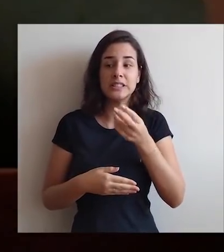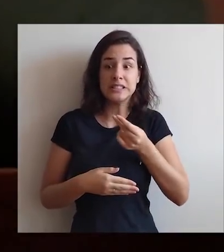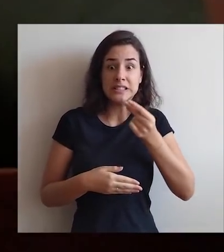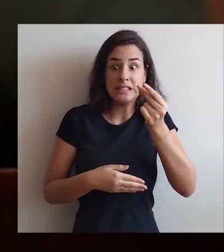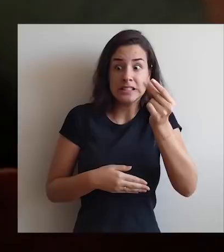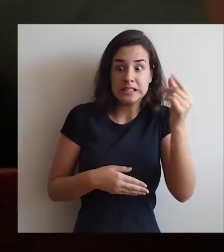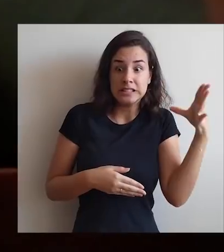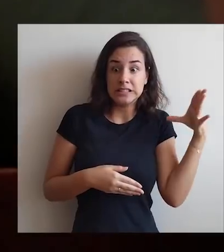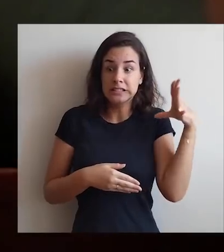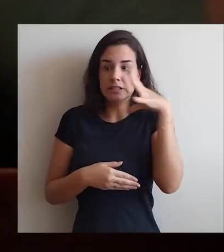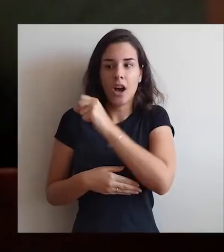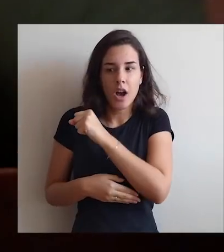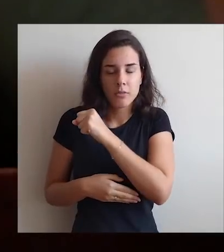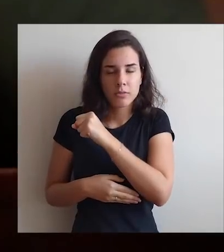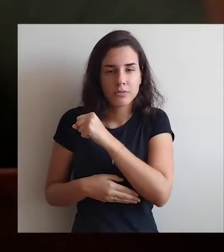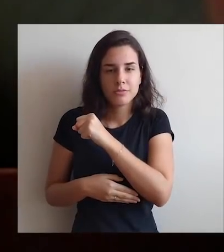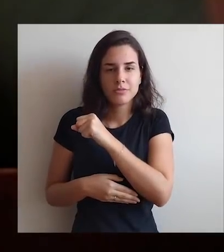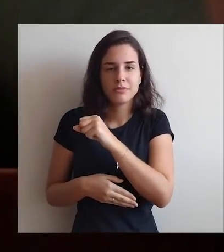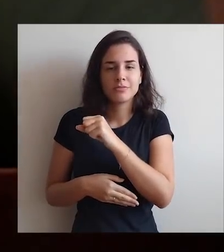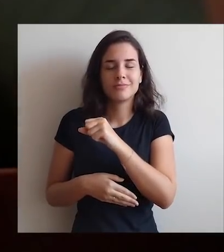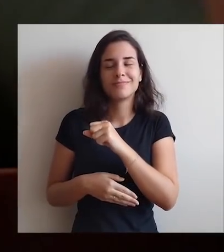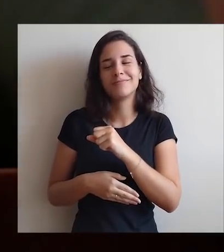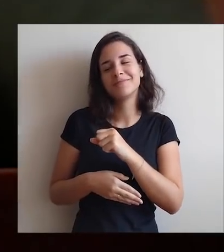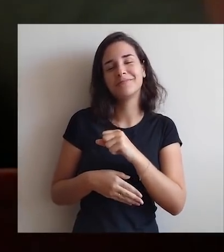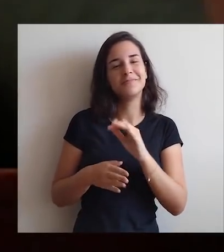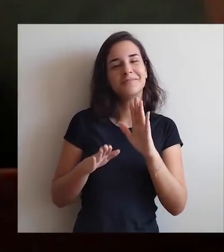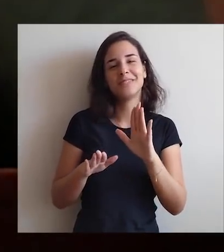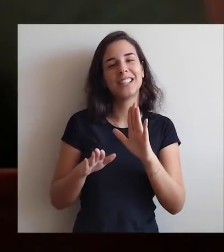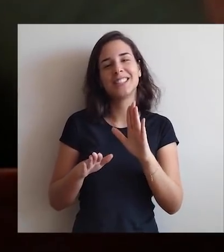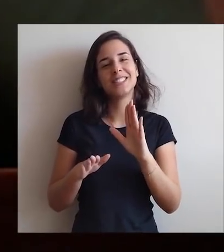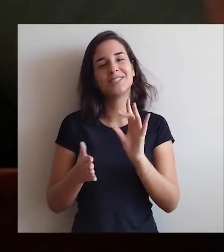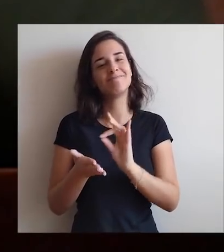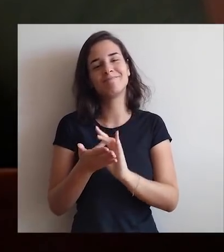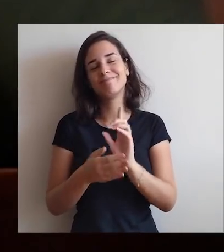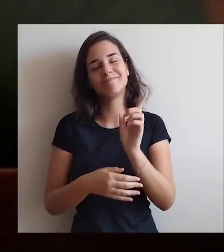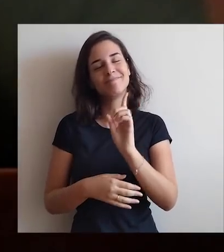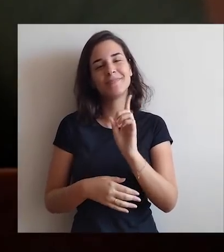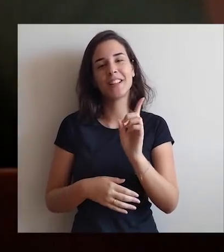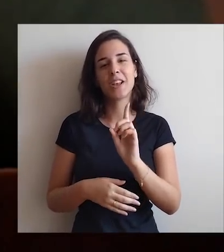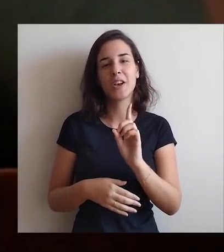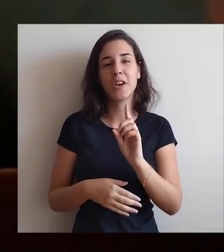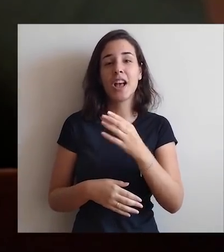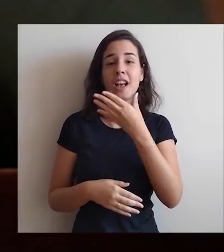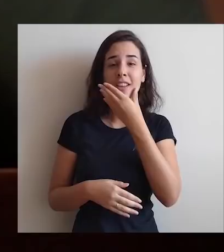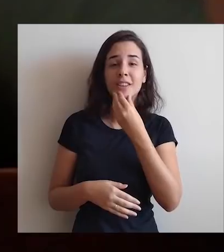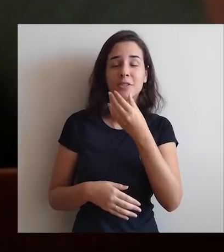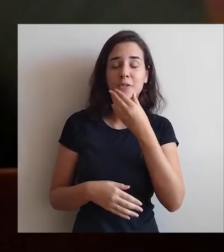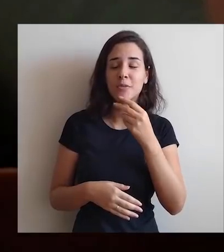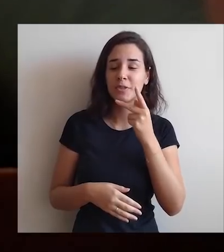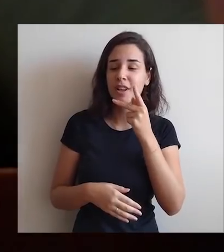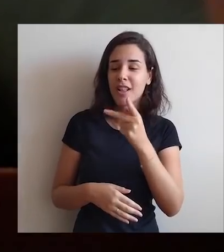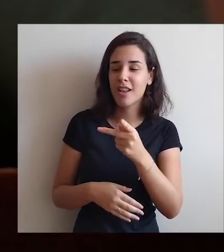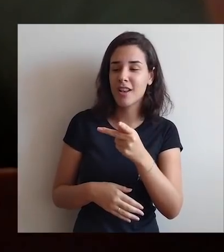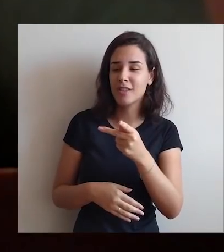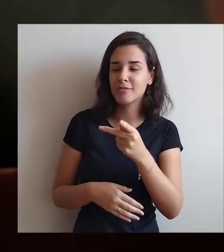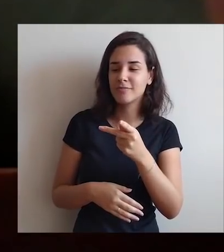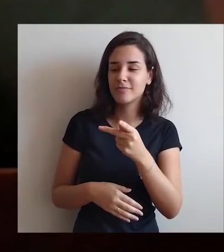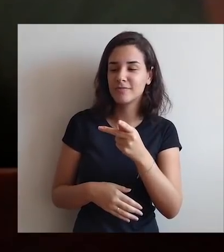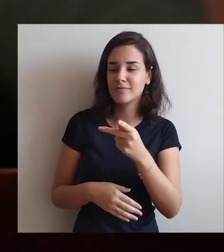minha direção e me levaram para fora. Eu falei: "Bem, agora que eles vão falar, rapaz, sai correndo